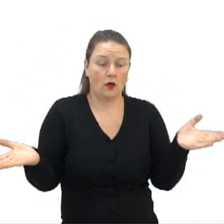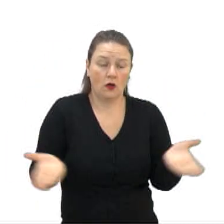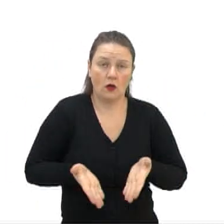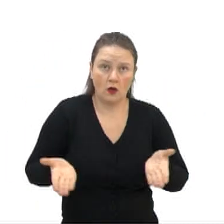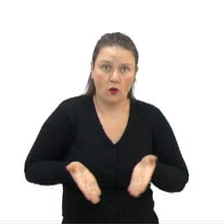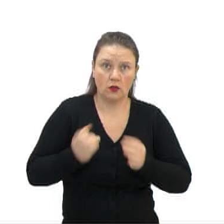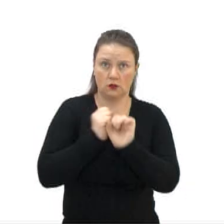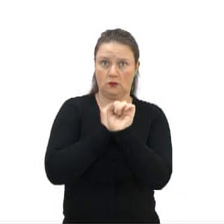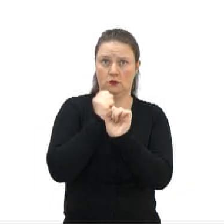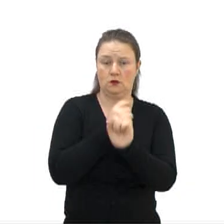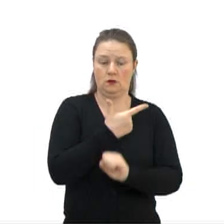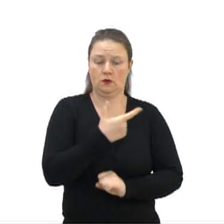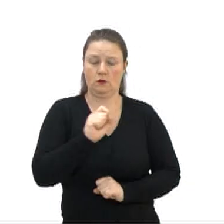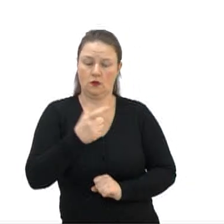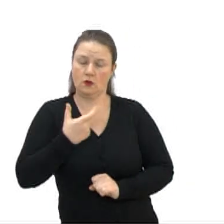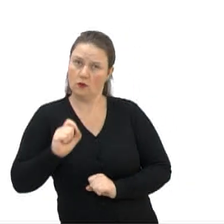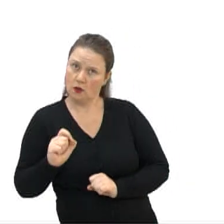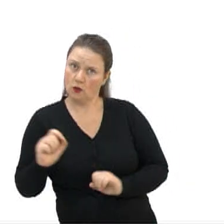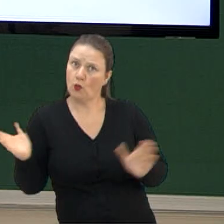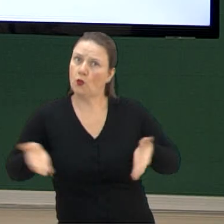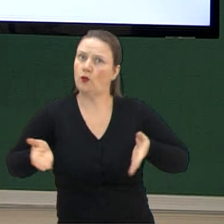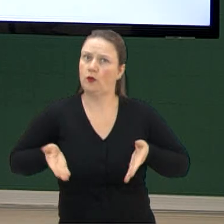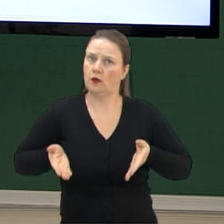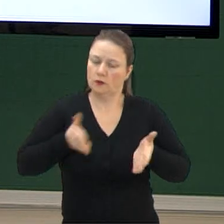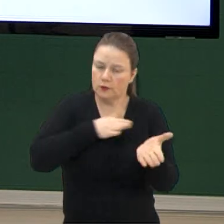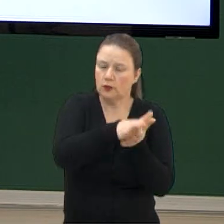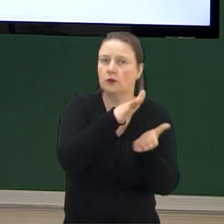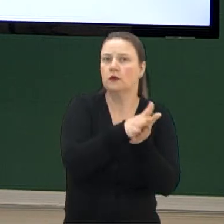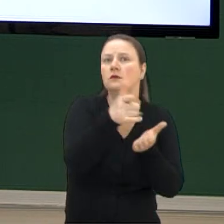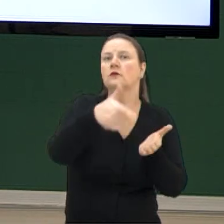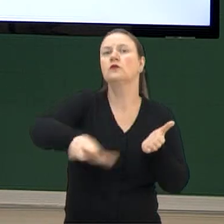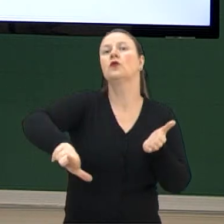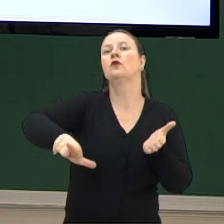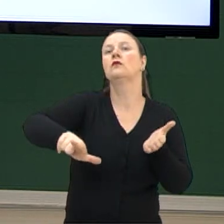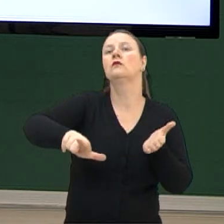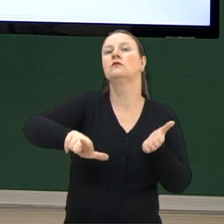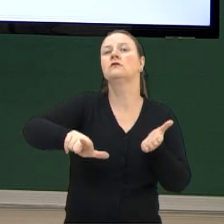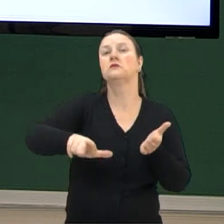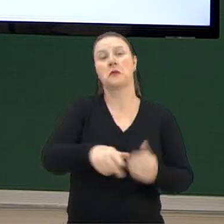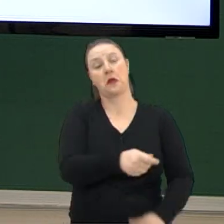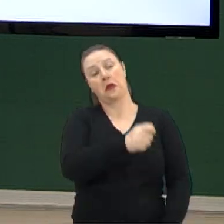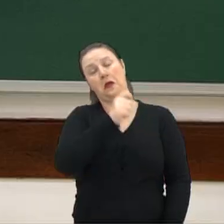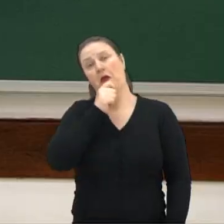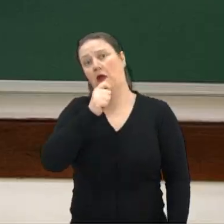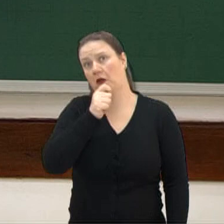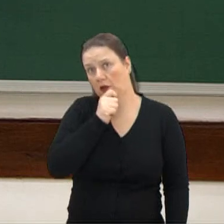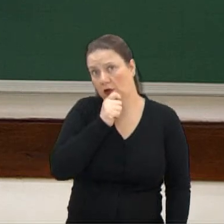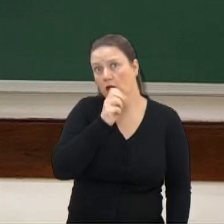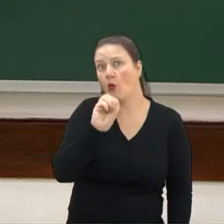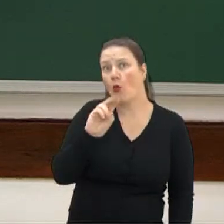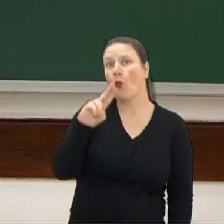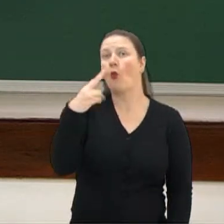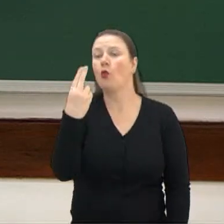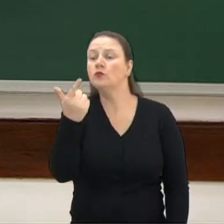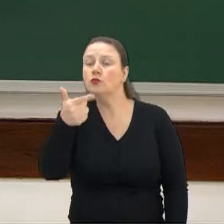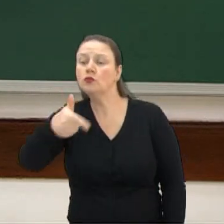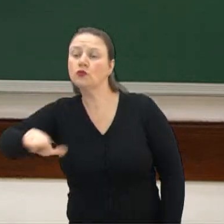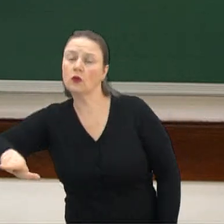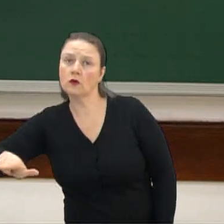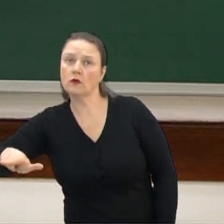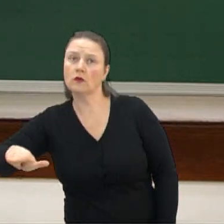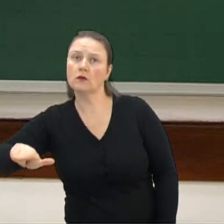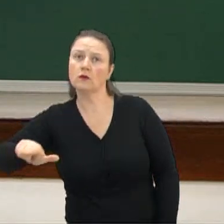publicada novamente este ano. Então eu tenho a palavra ainda e a palavra novamente com o